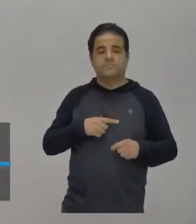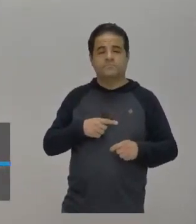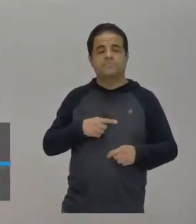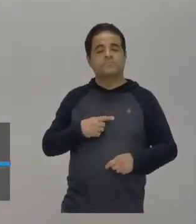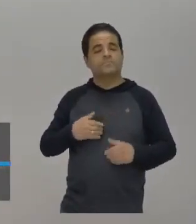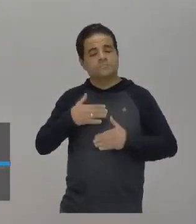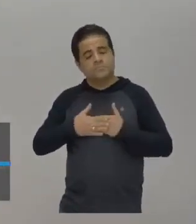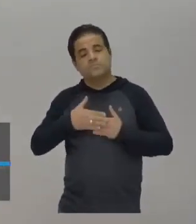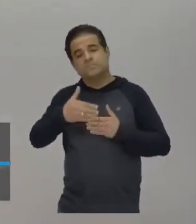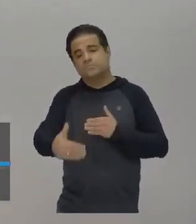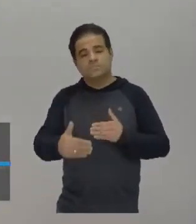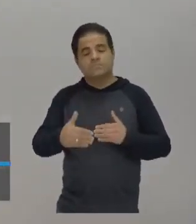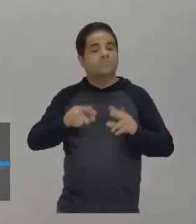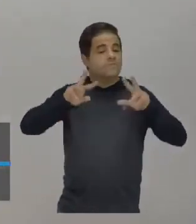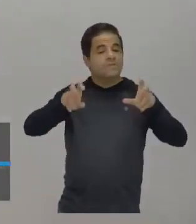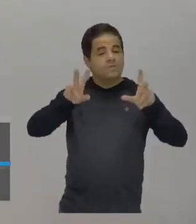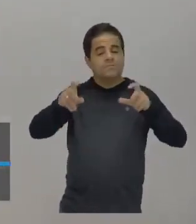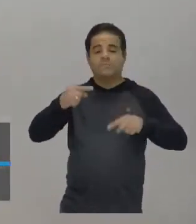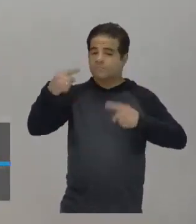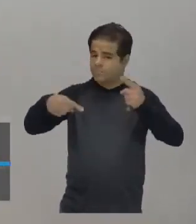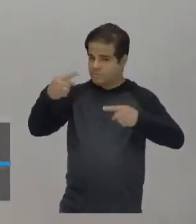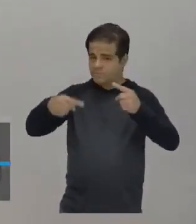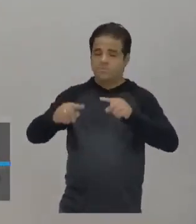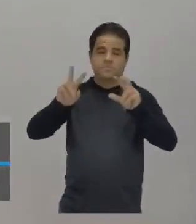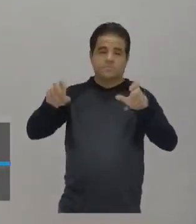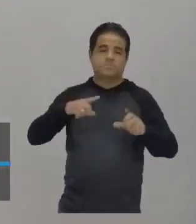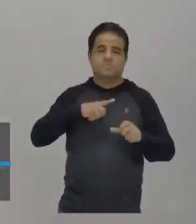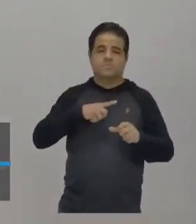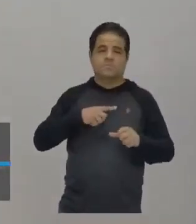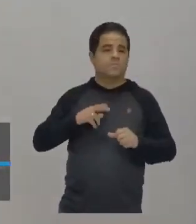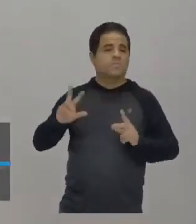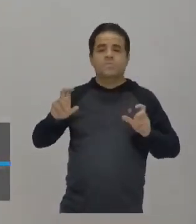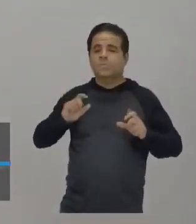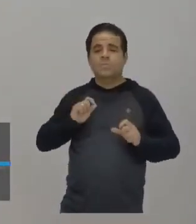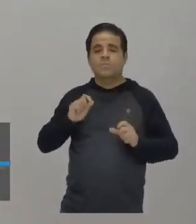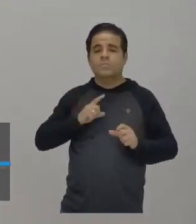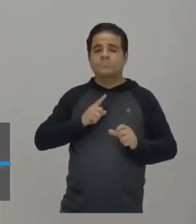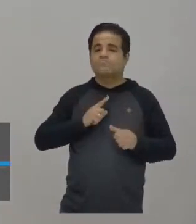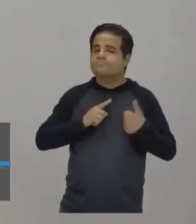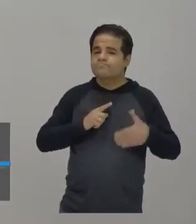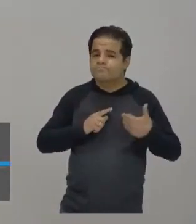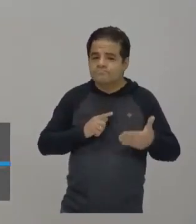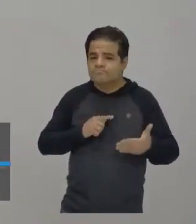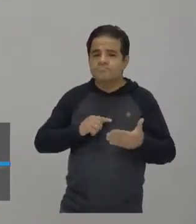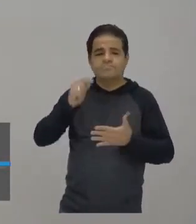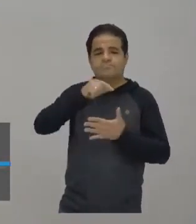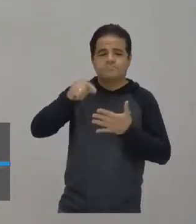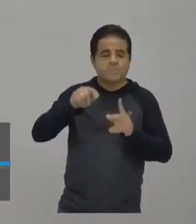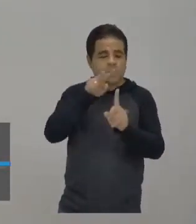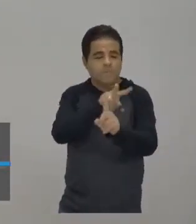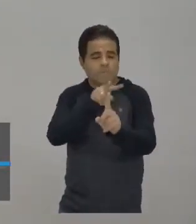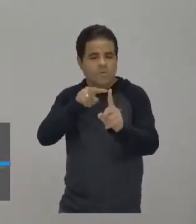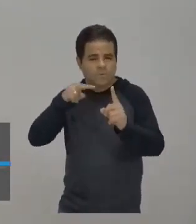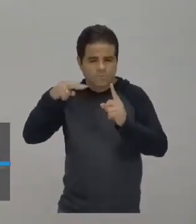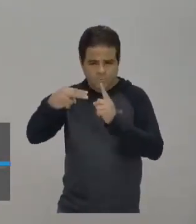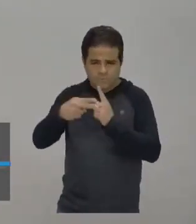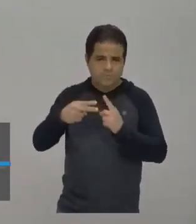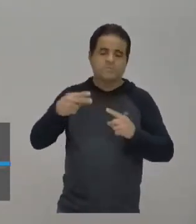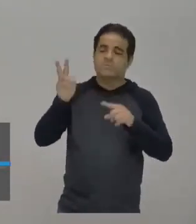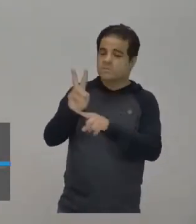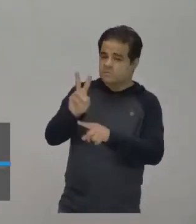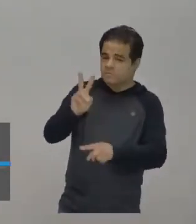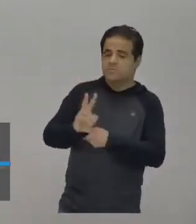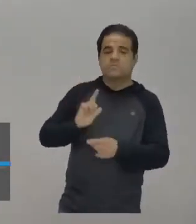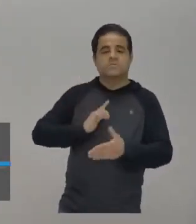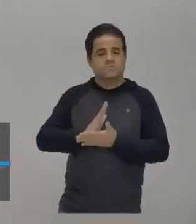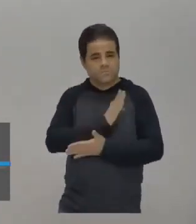onde a gente fala sobre questão polêmica, que é o caso. O que é uma questão polêmica? É uma questão que envolve vários pontos de vista a serem defendidos. Tem